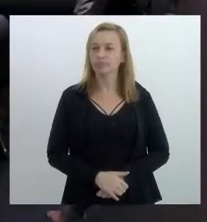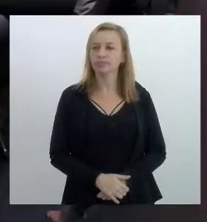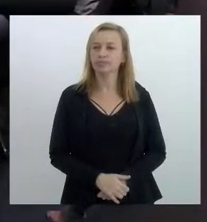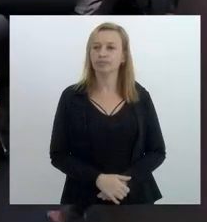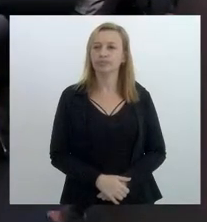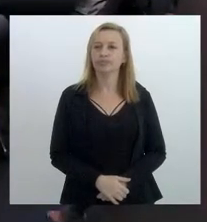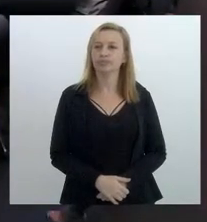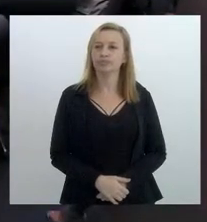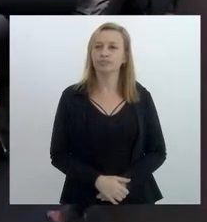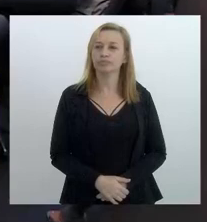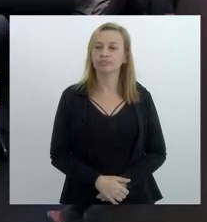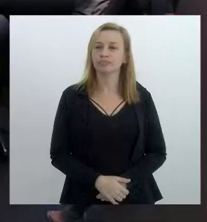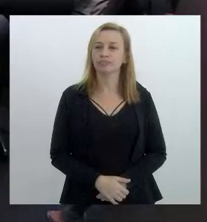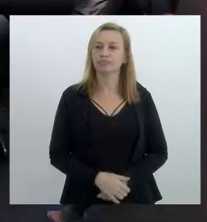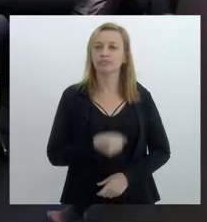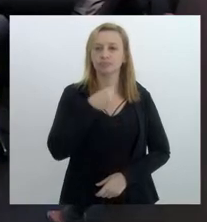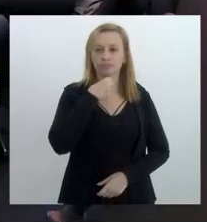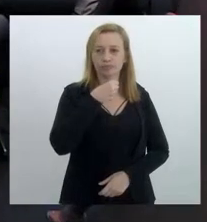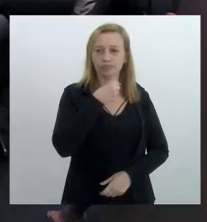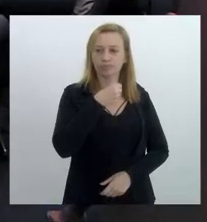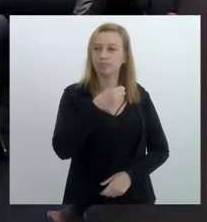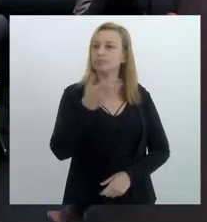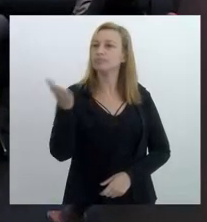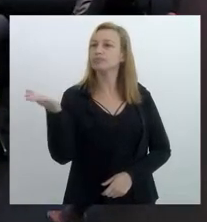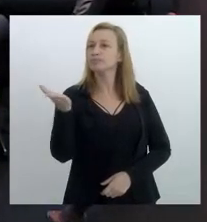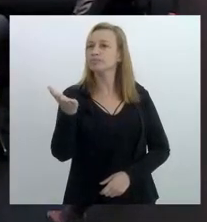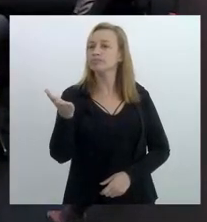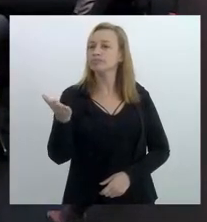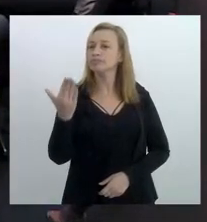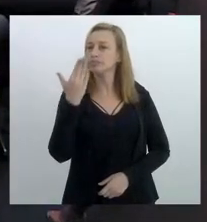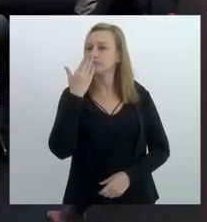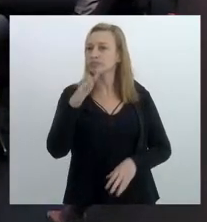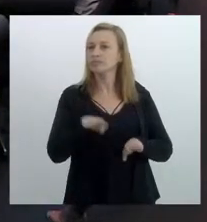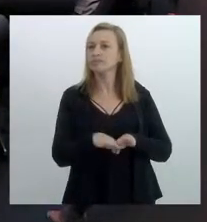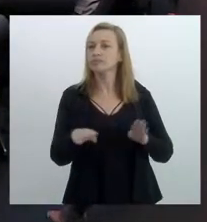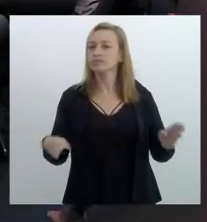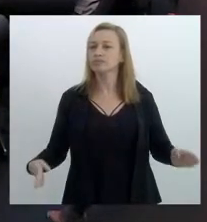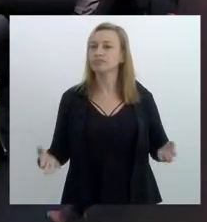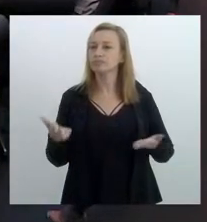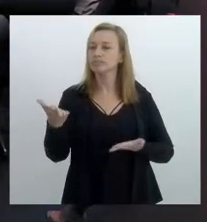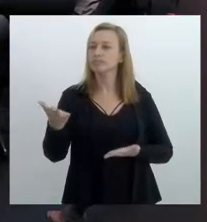Um dos microfones aqui em frente à mesa, por favor.